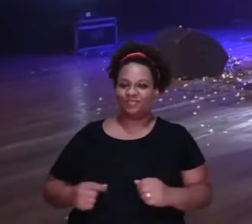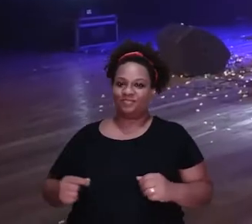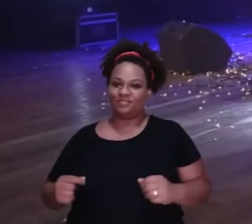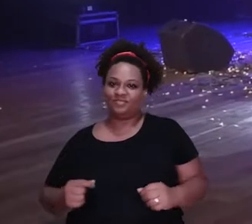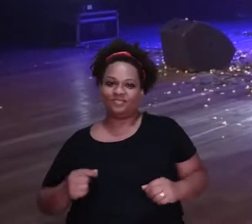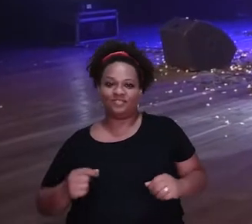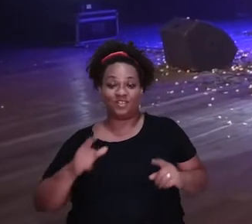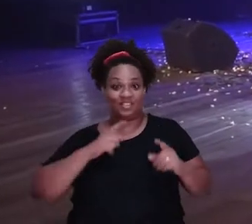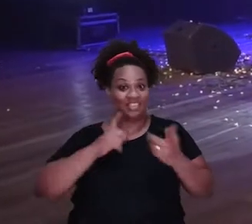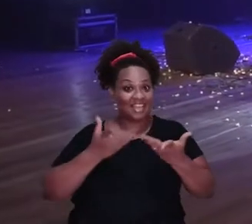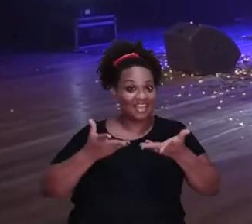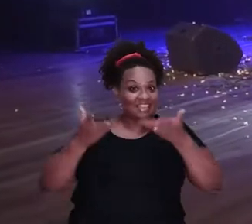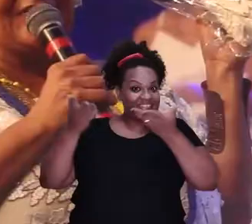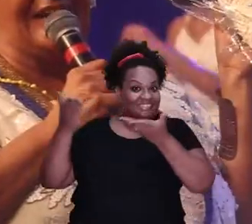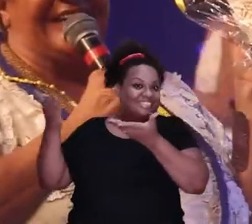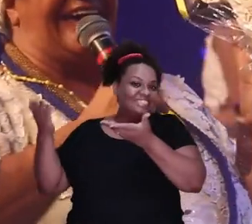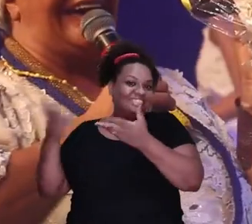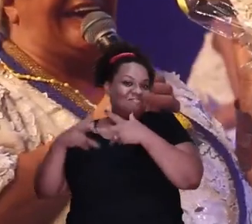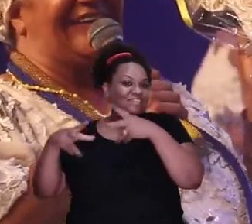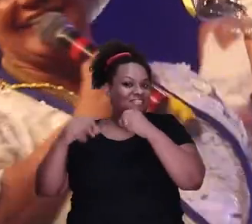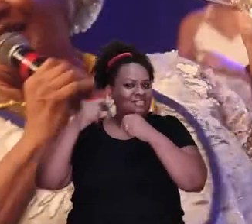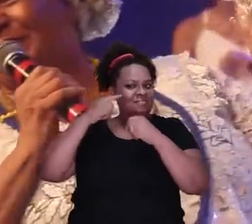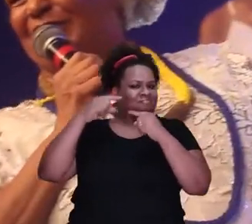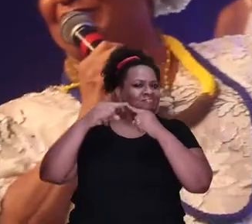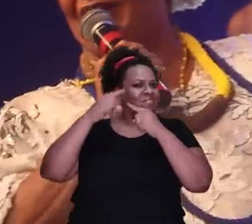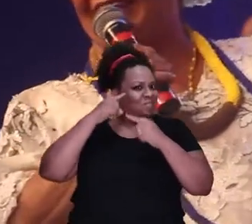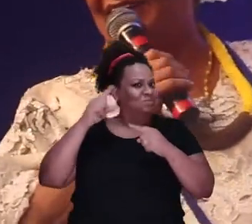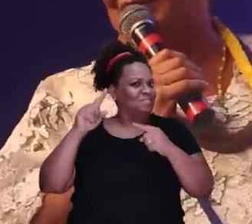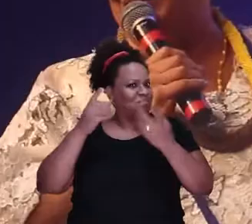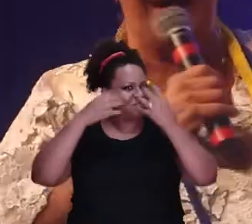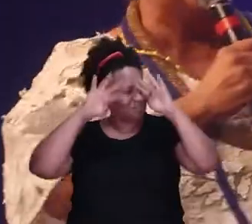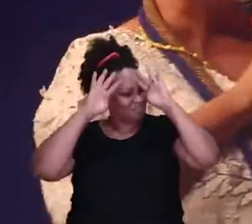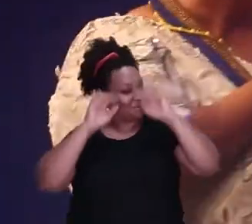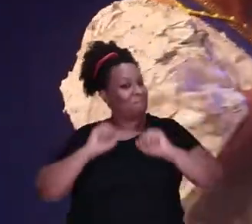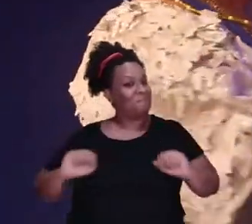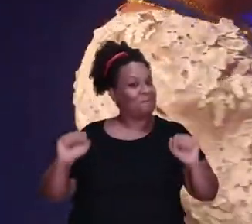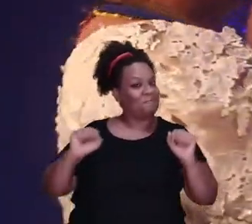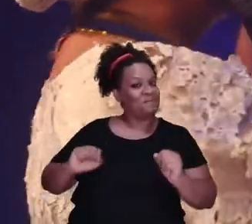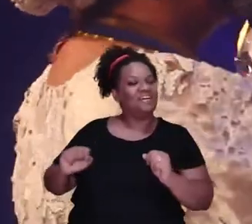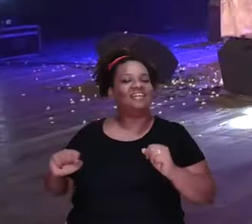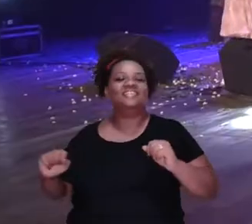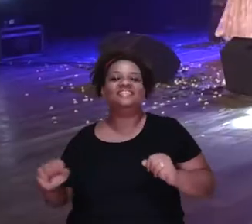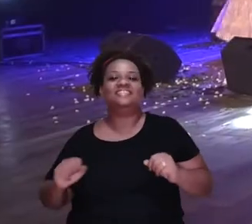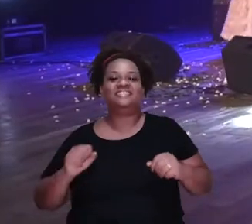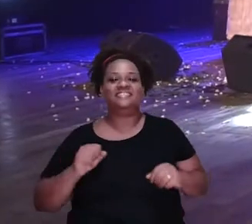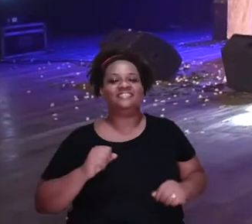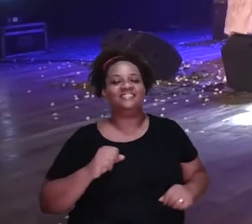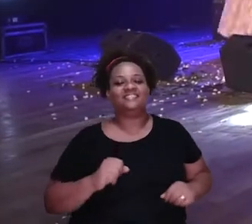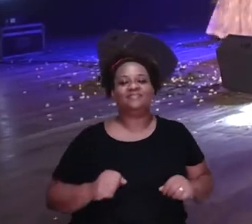e olha só que isso não se brava você nem sabe o orixá dela Olha o babado ã